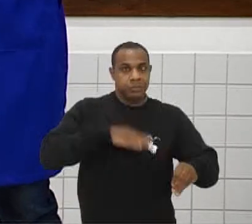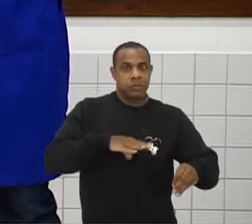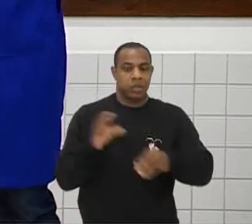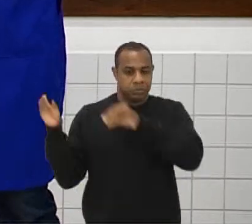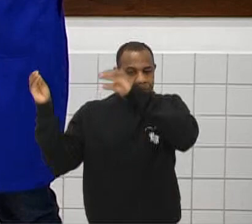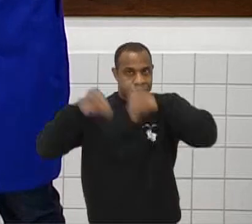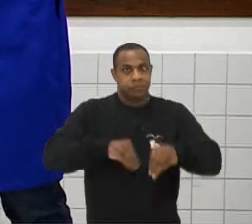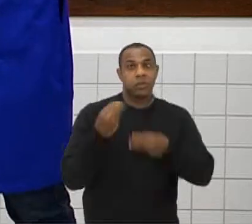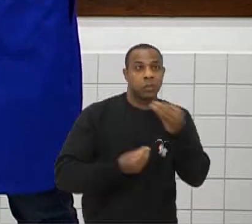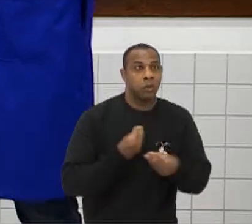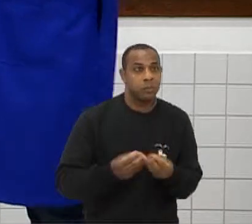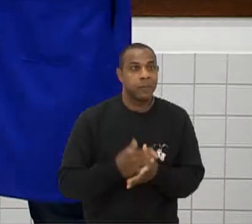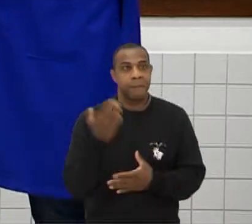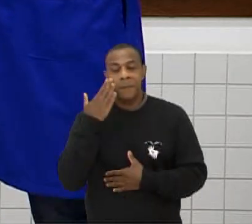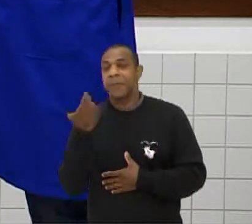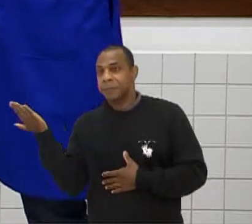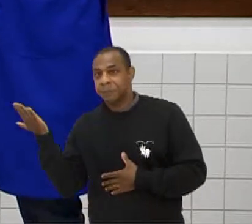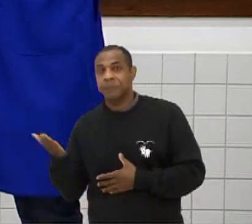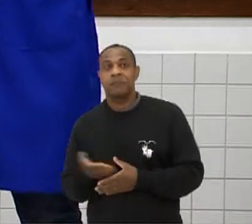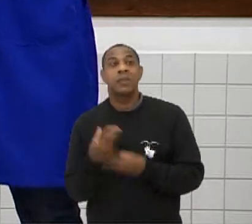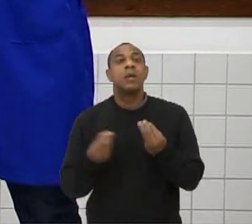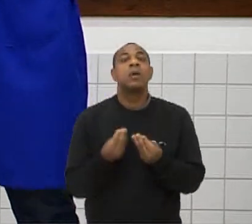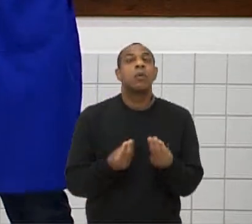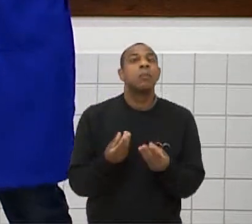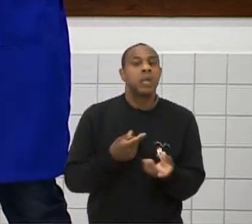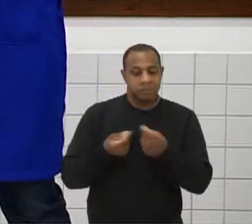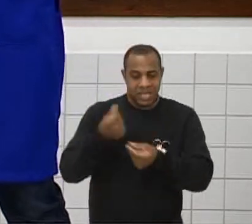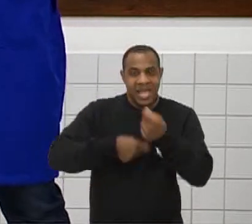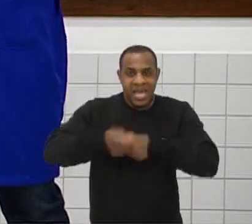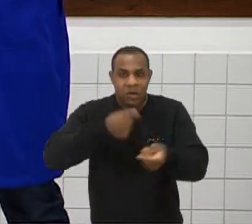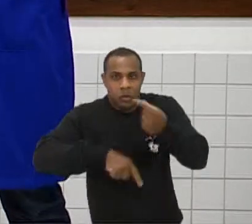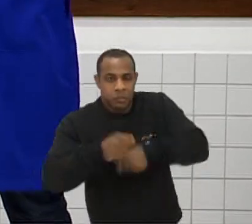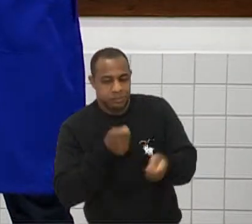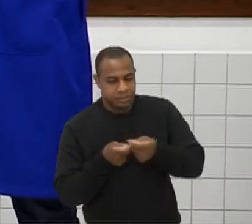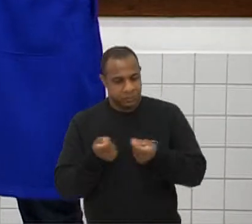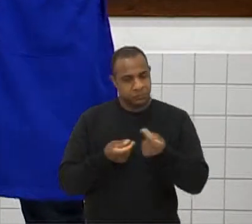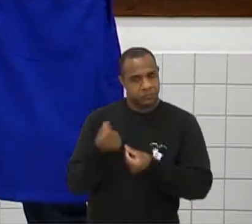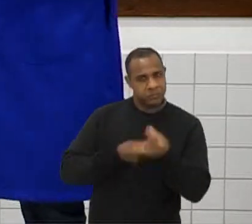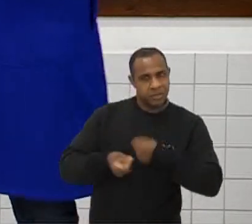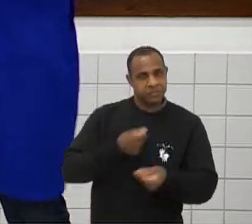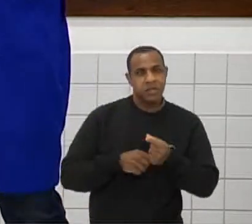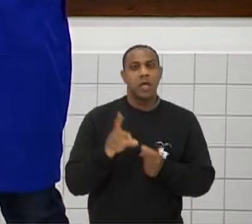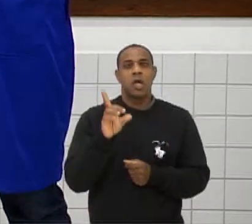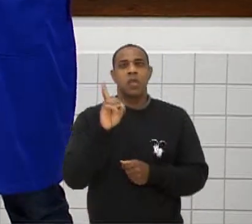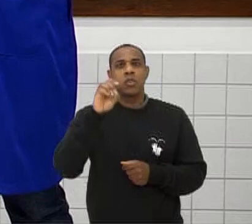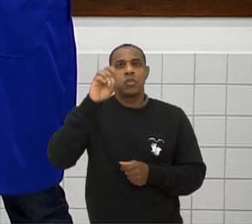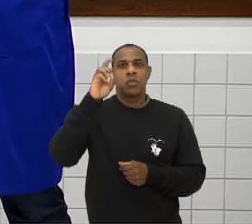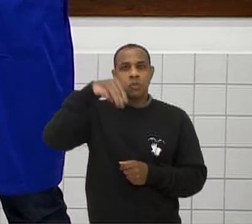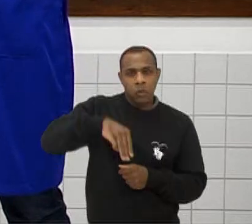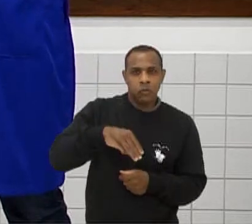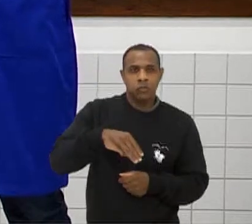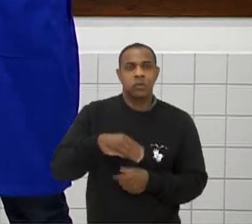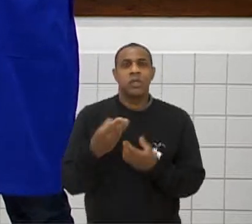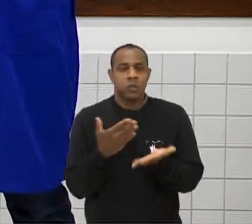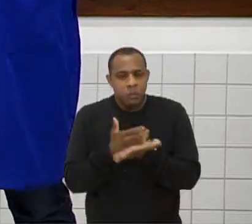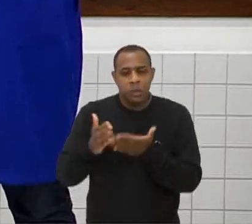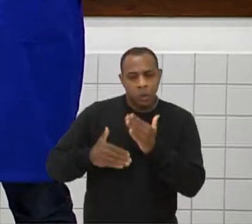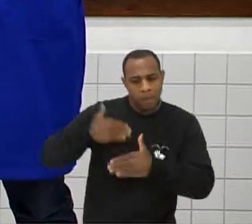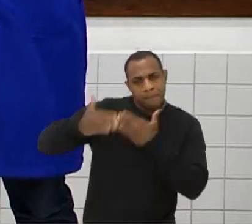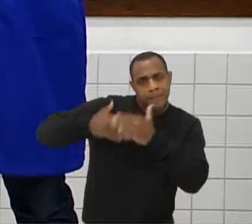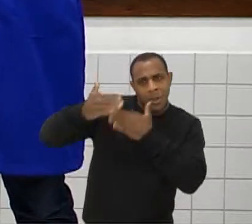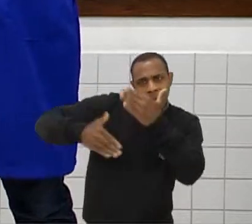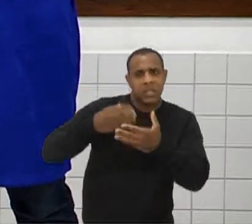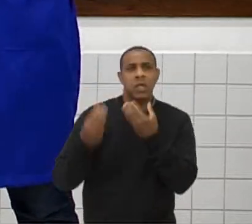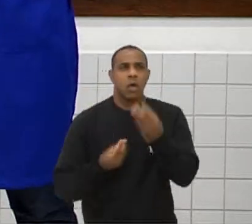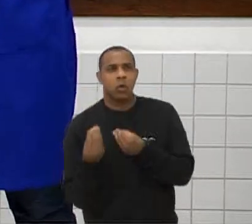várias perguntas nisso. Ainda, as medidas econômicas e administrativas do Dom João que começaram esse processo, que você vai